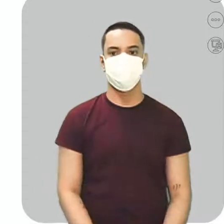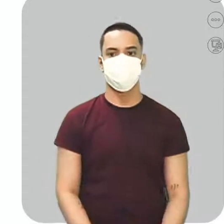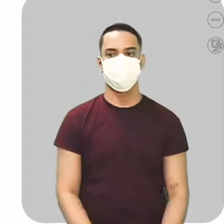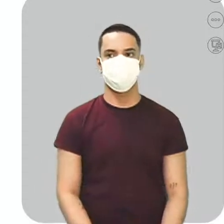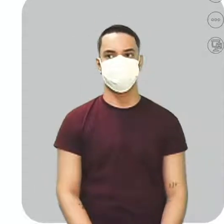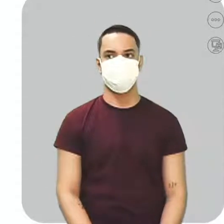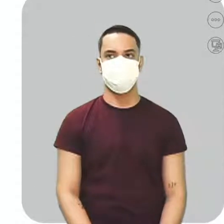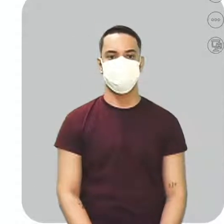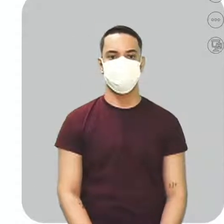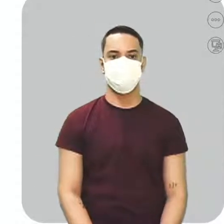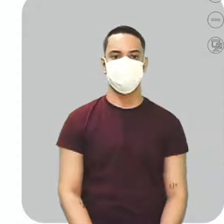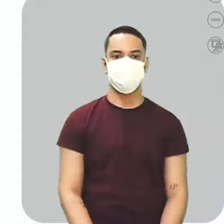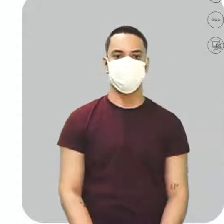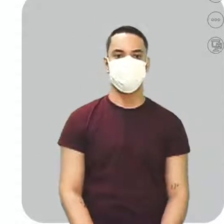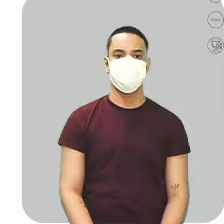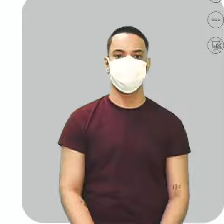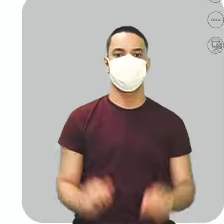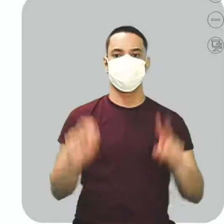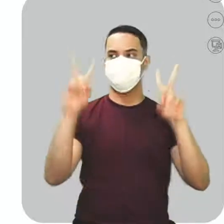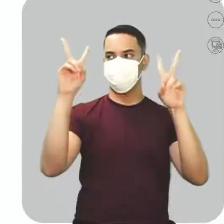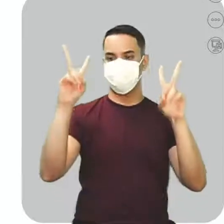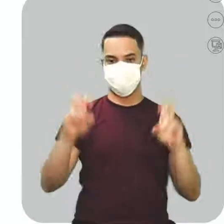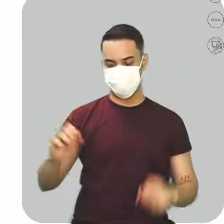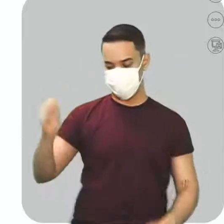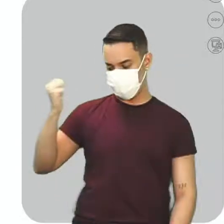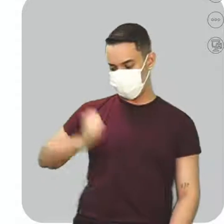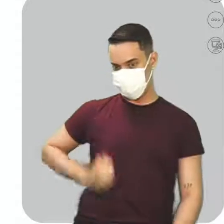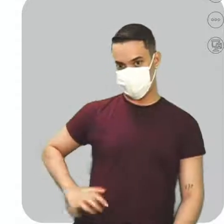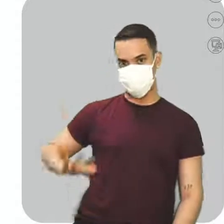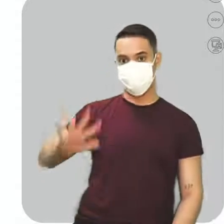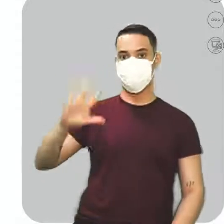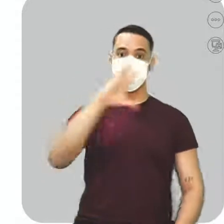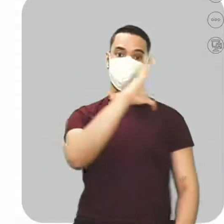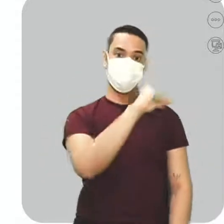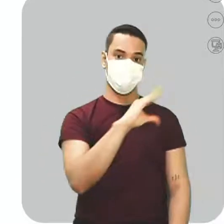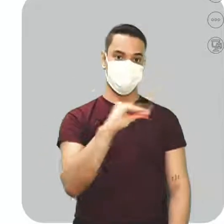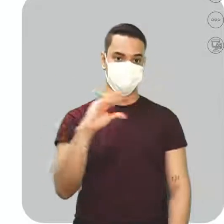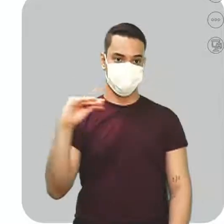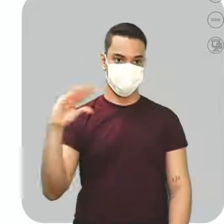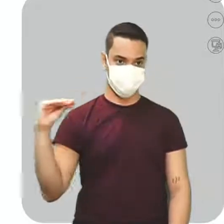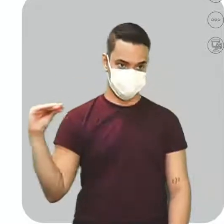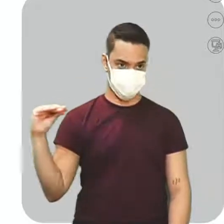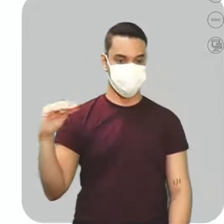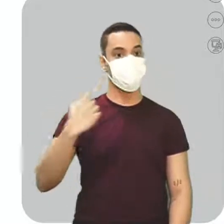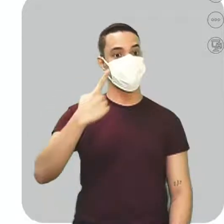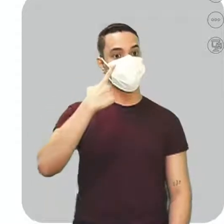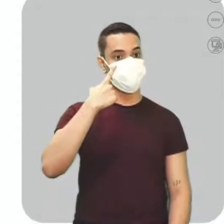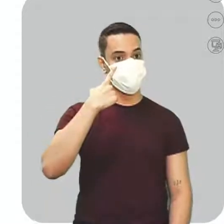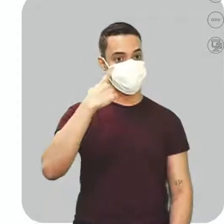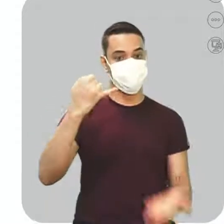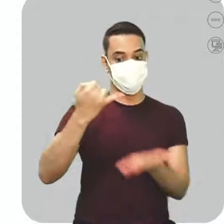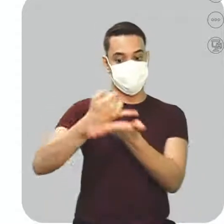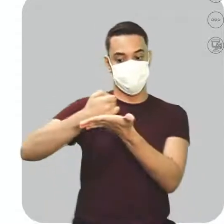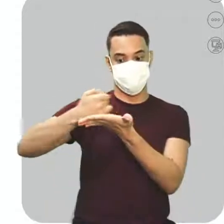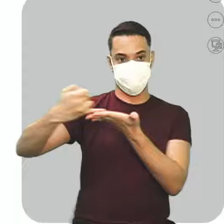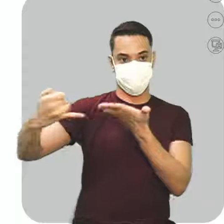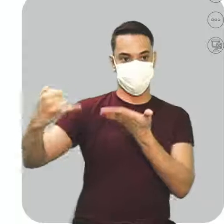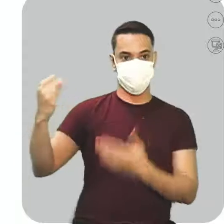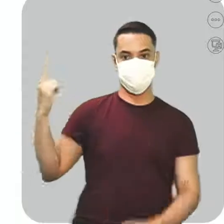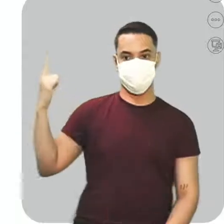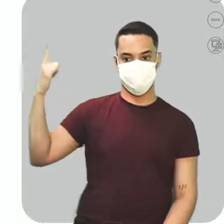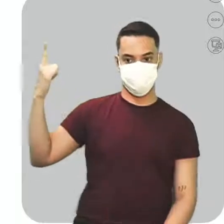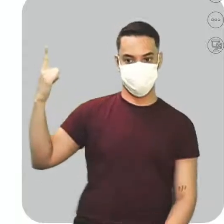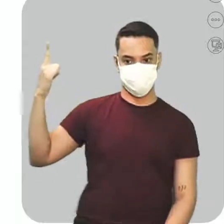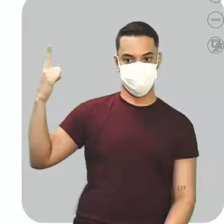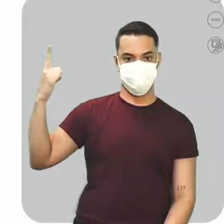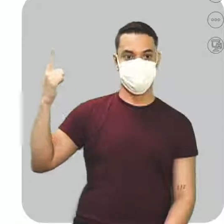Aqui, a questão do aborto na adolescência. Olha, veja bem aqui a introdução.